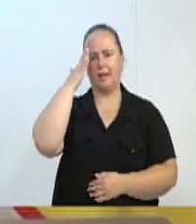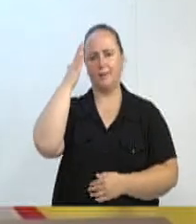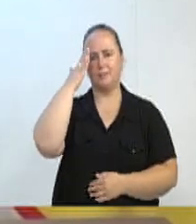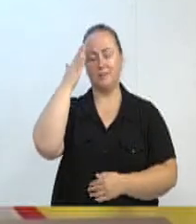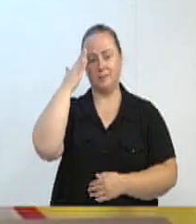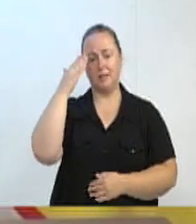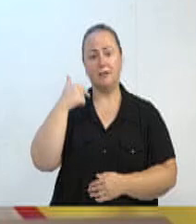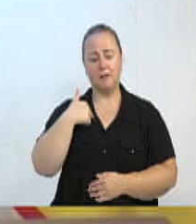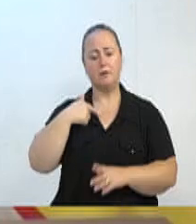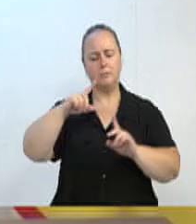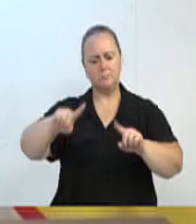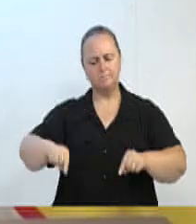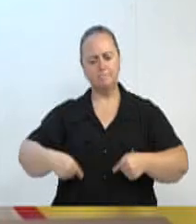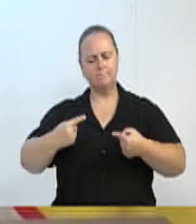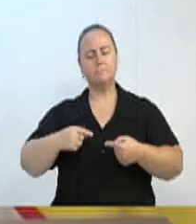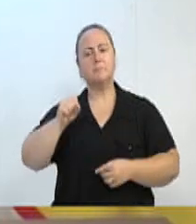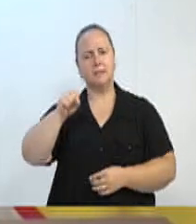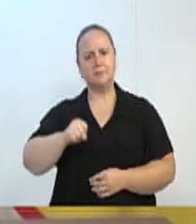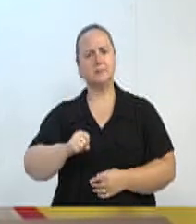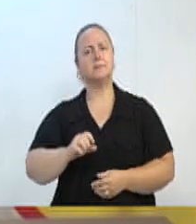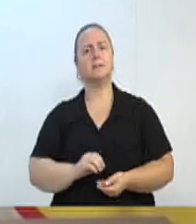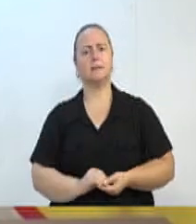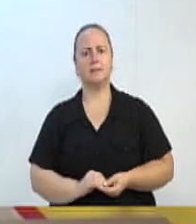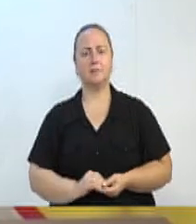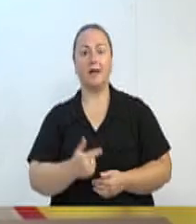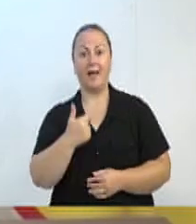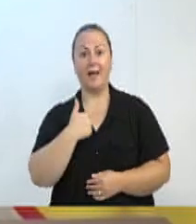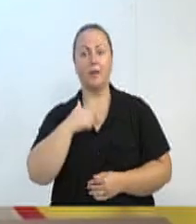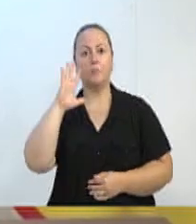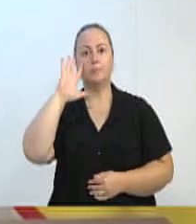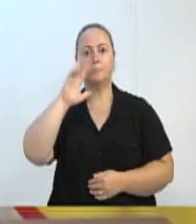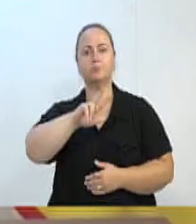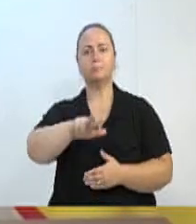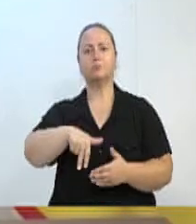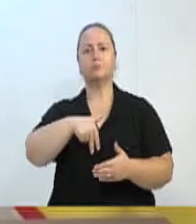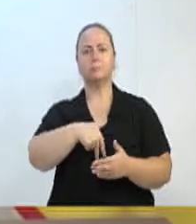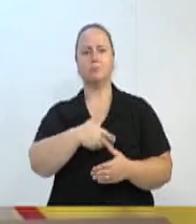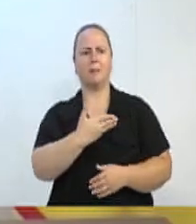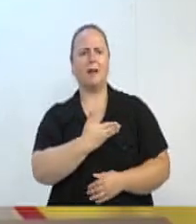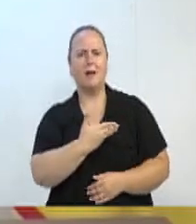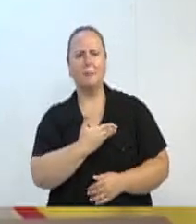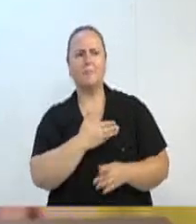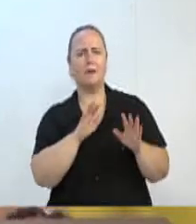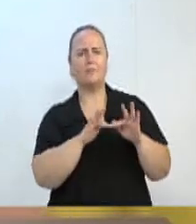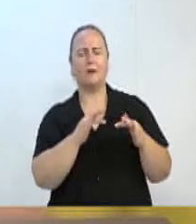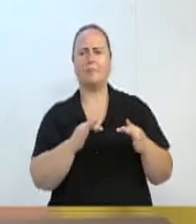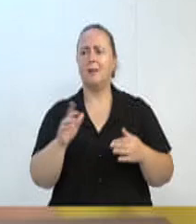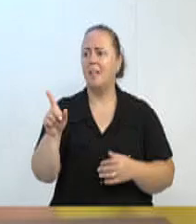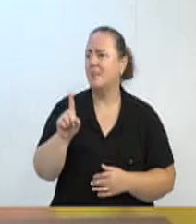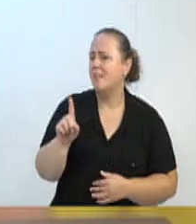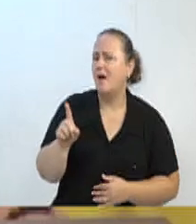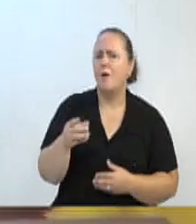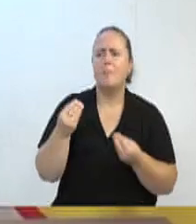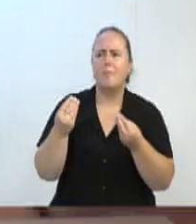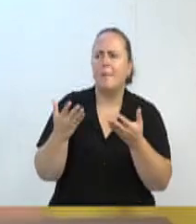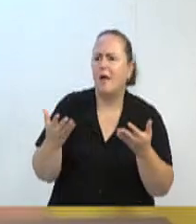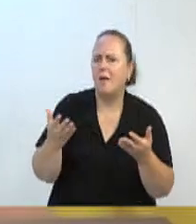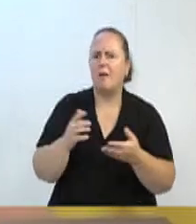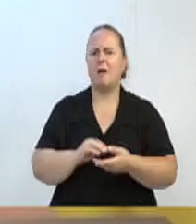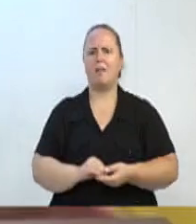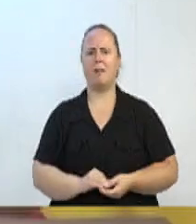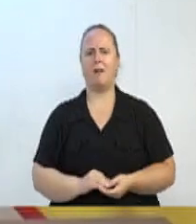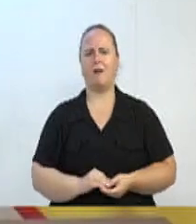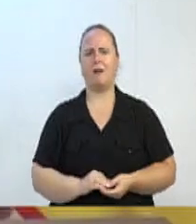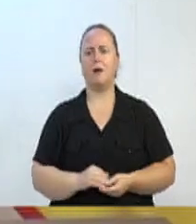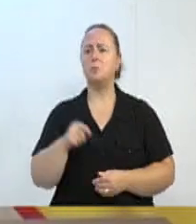por esse desafio quando resolvia querer estar aqui e os amigos mais próximos e as famílias me falava para que um cara